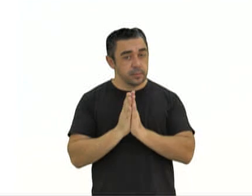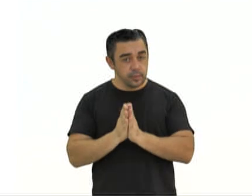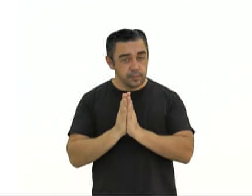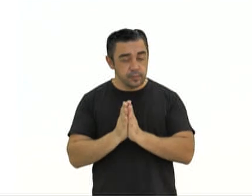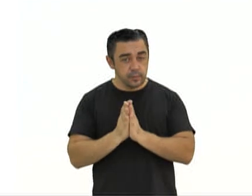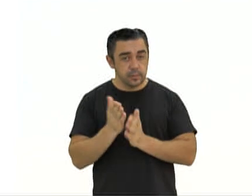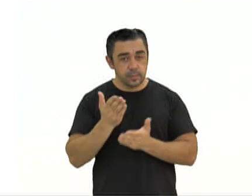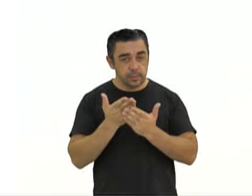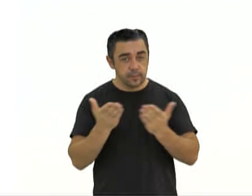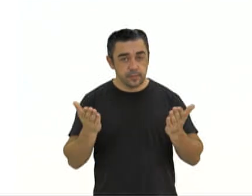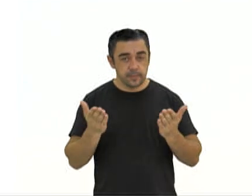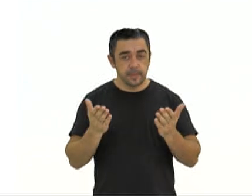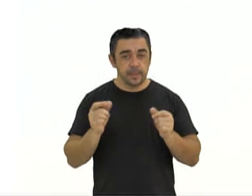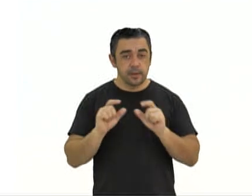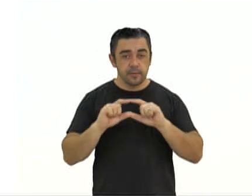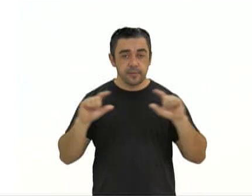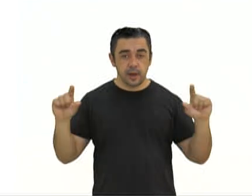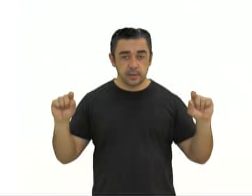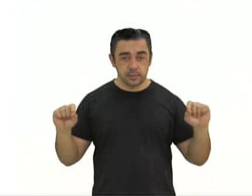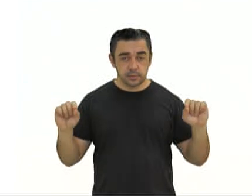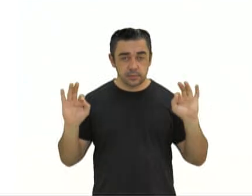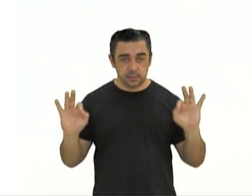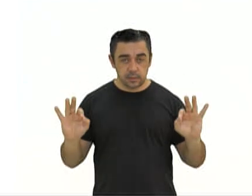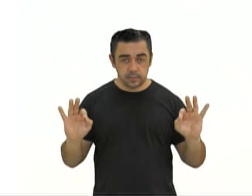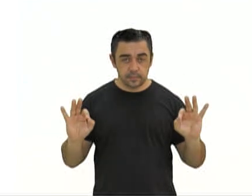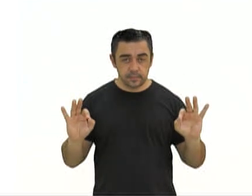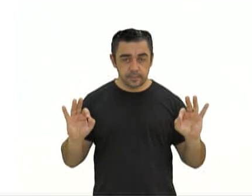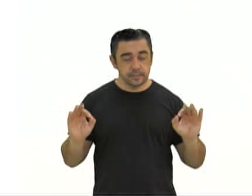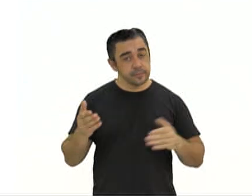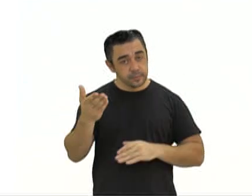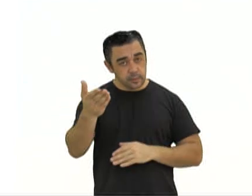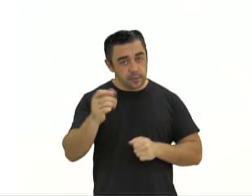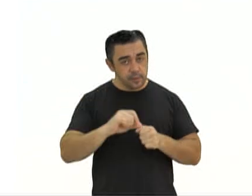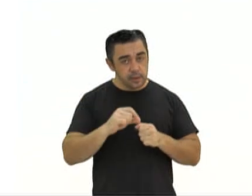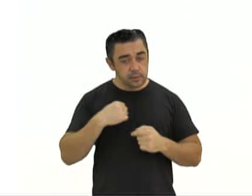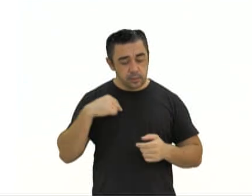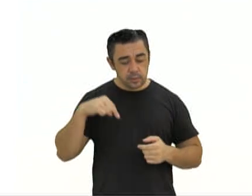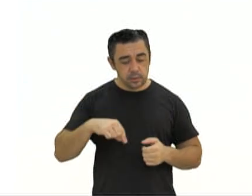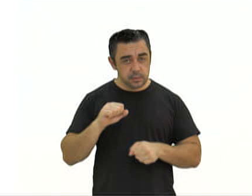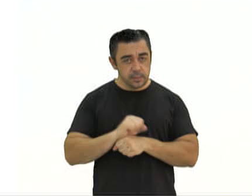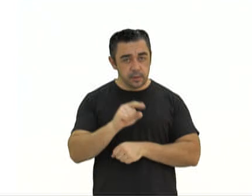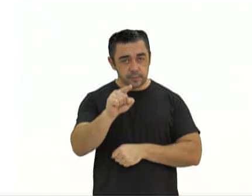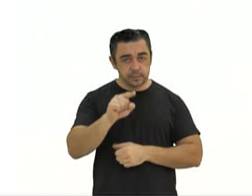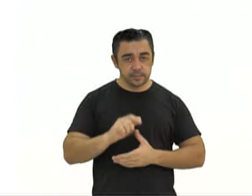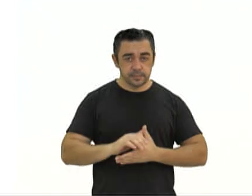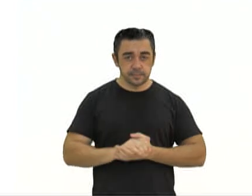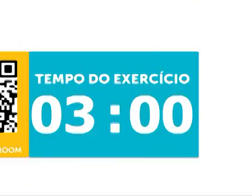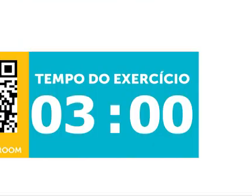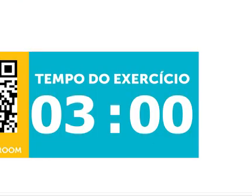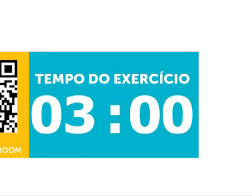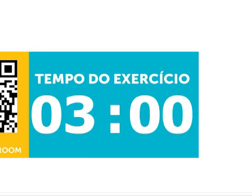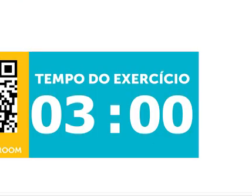gentileza, a frase, ok? Faz aí, que eu estou esperando aqui.